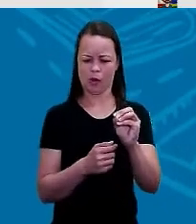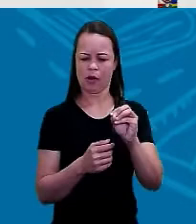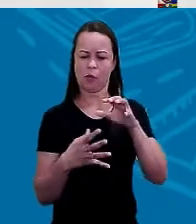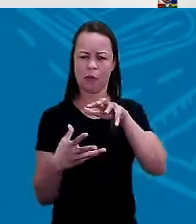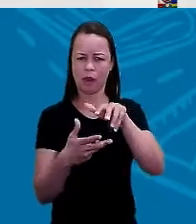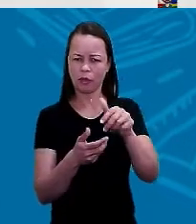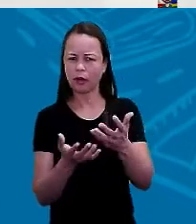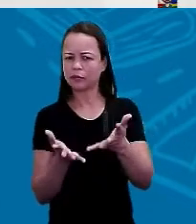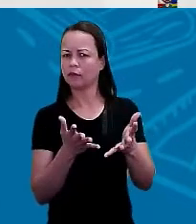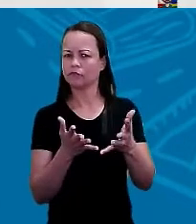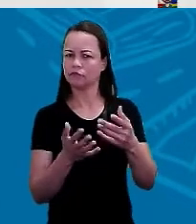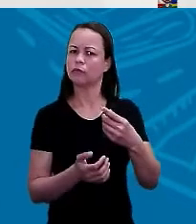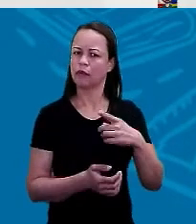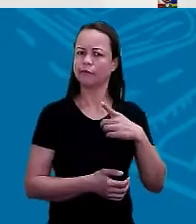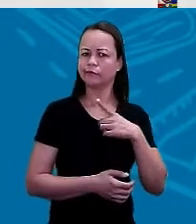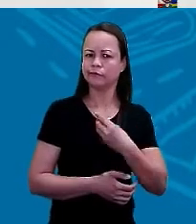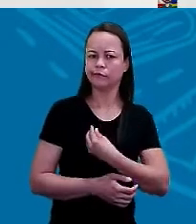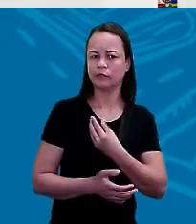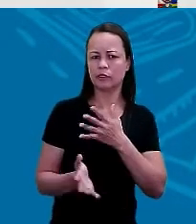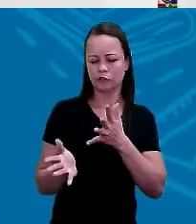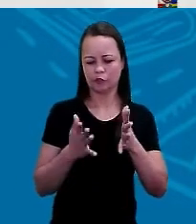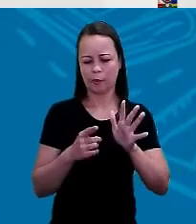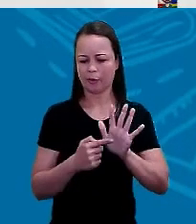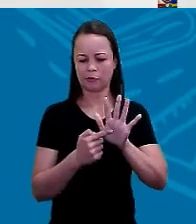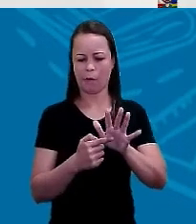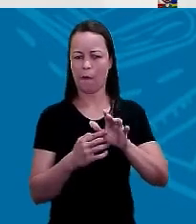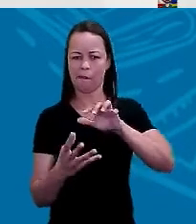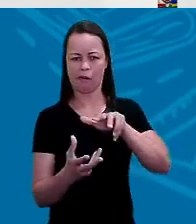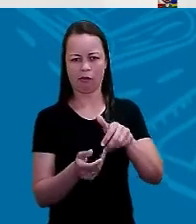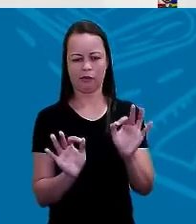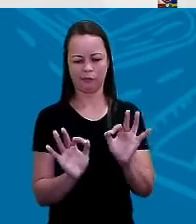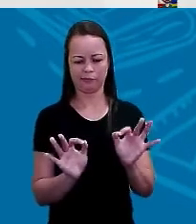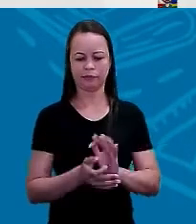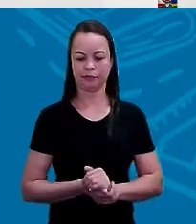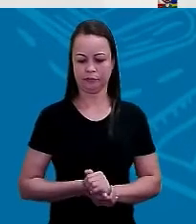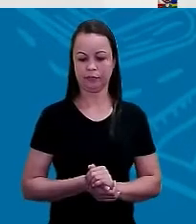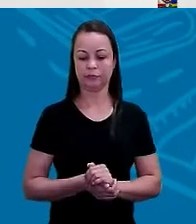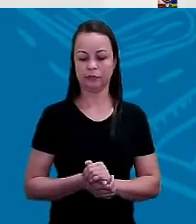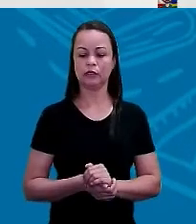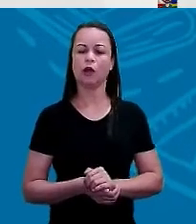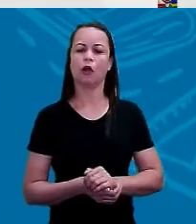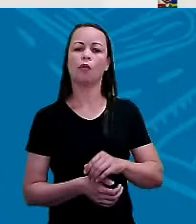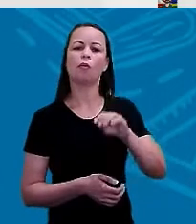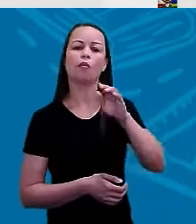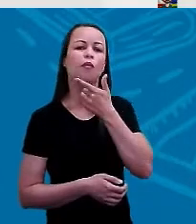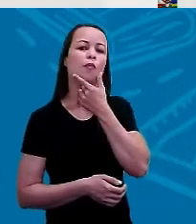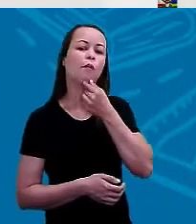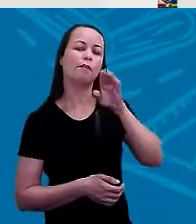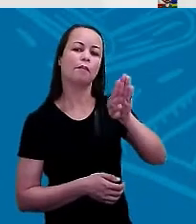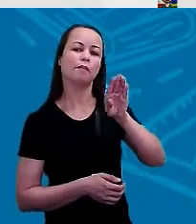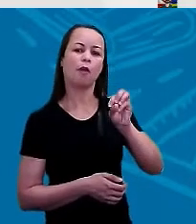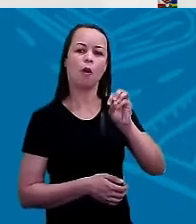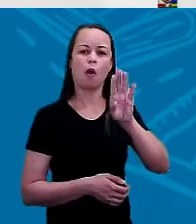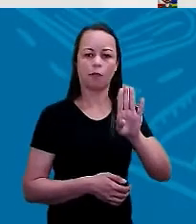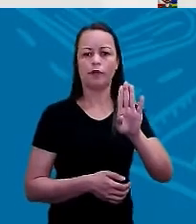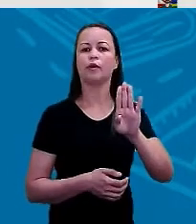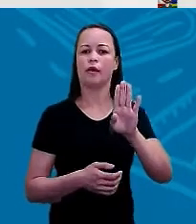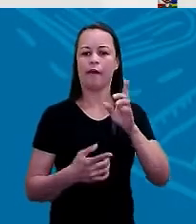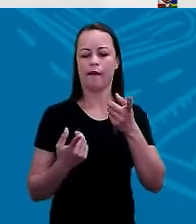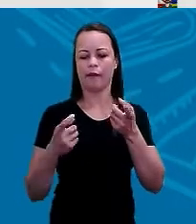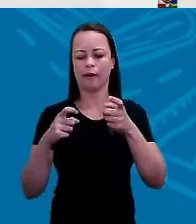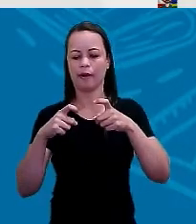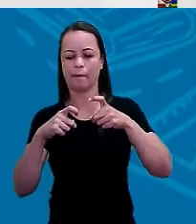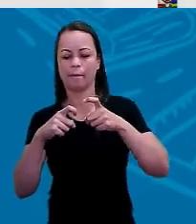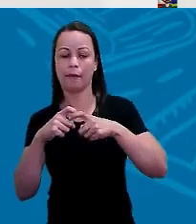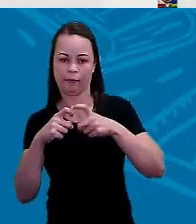Bob was a doctor. Bob era um médico. Era? Sim, ele era, não é mais. Talvez mudou de profissão, se aposentou, algo do